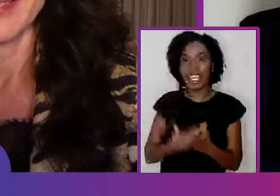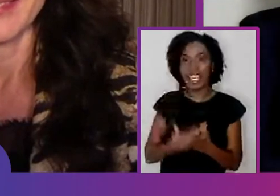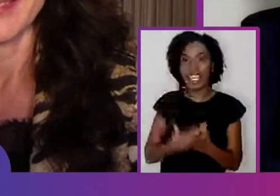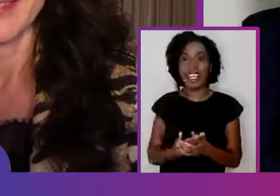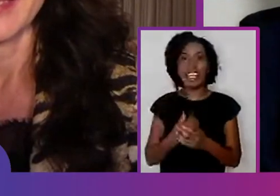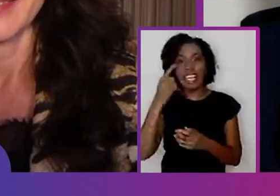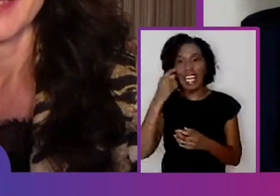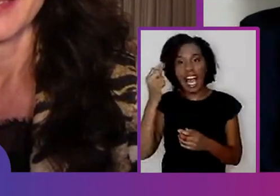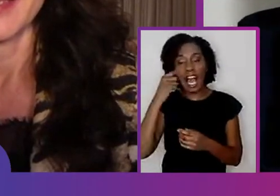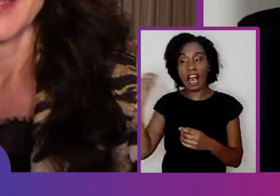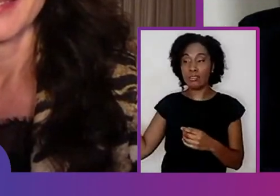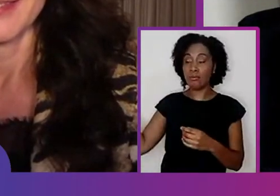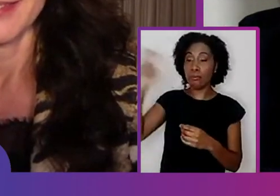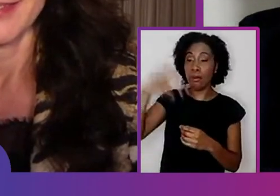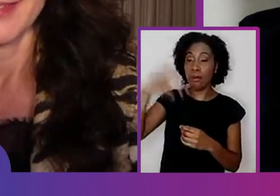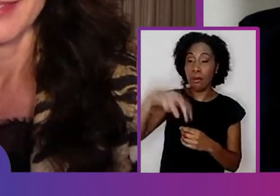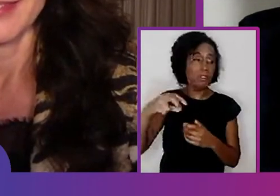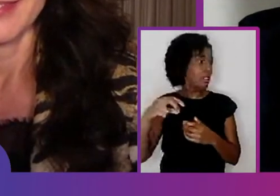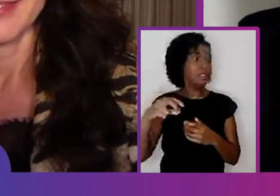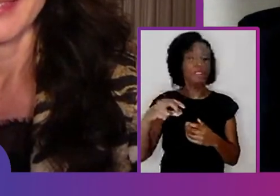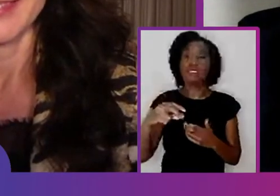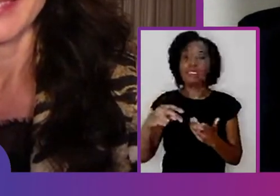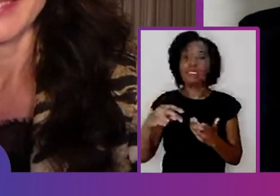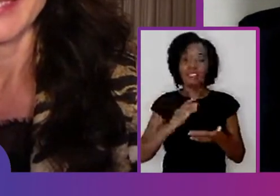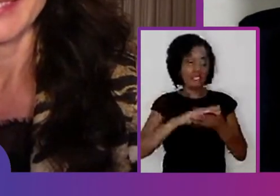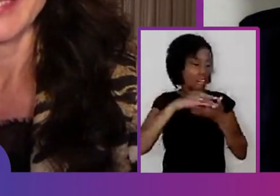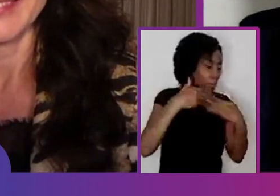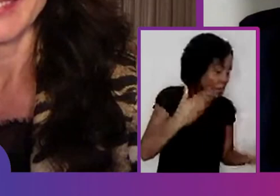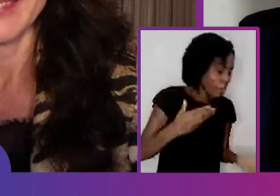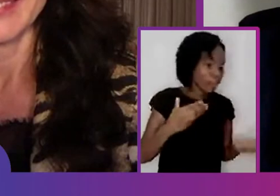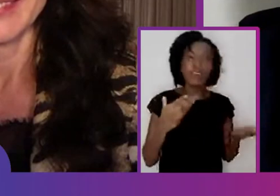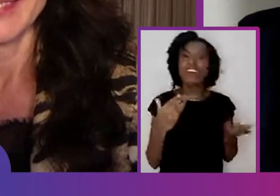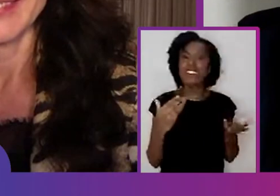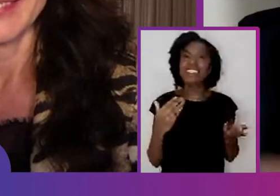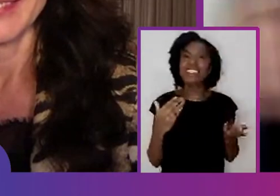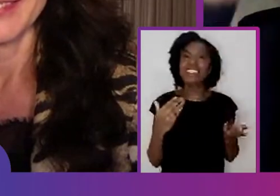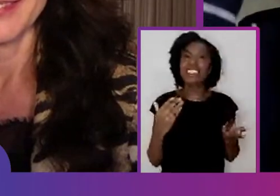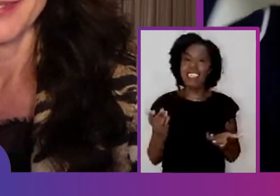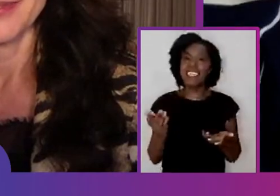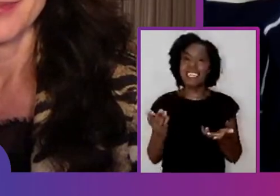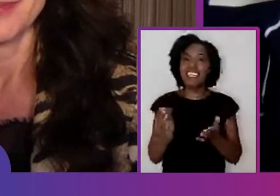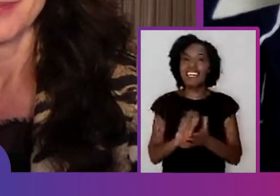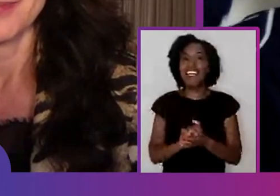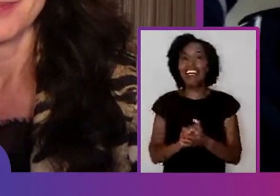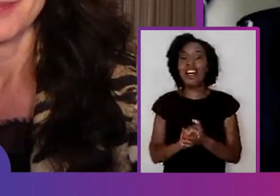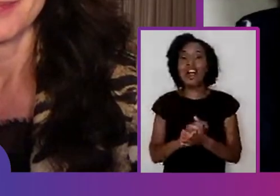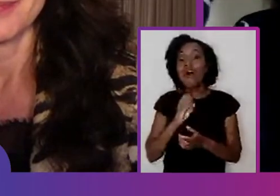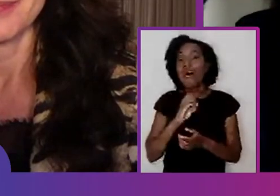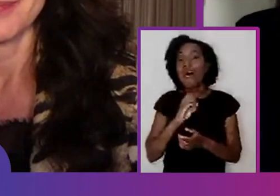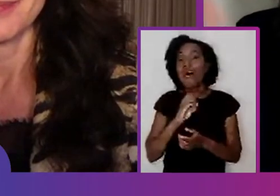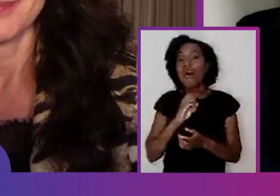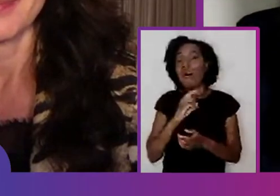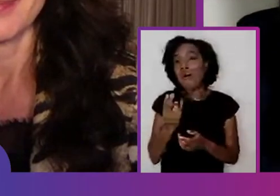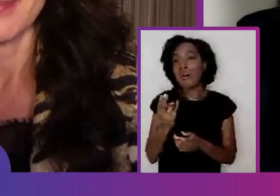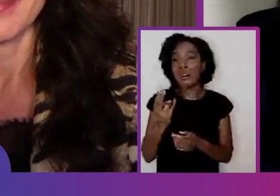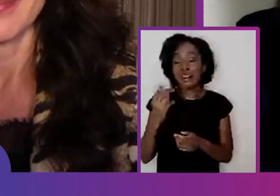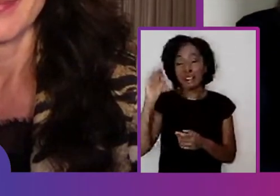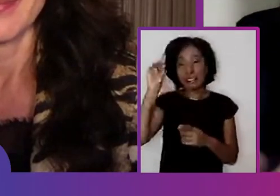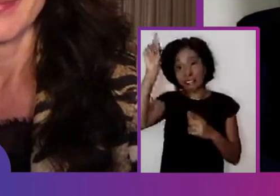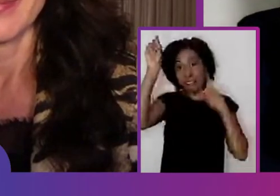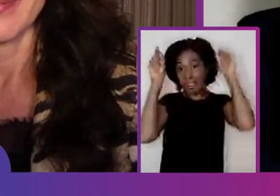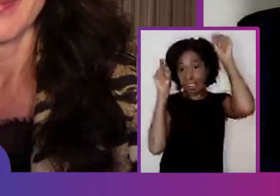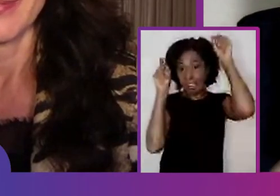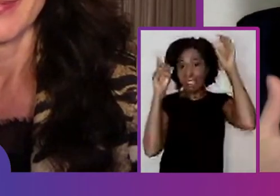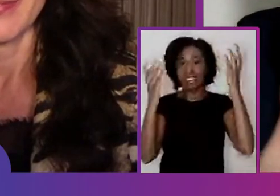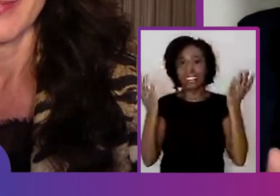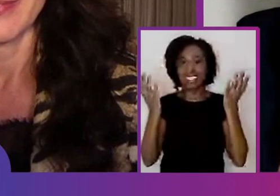computador, cai e é no negócio, aí você, sem querer, está com o cabelo espetado, e aí está todo mundo